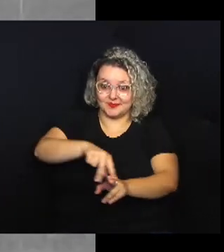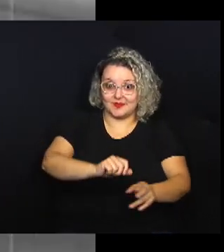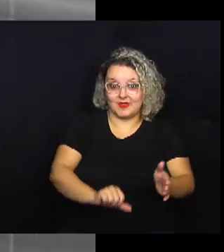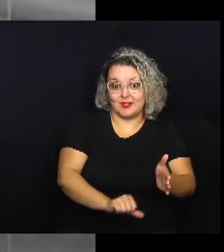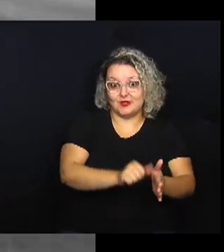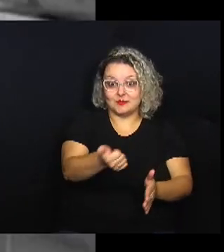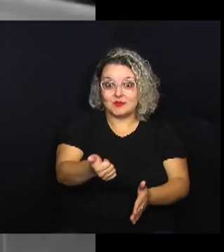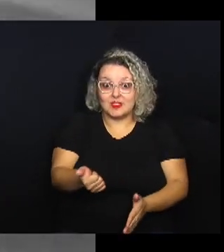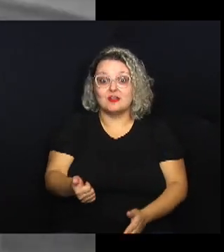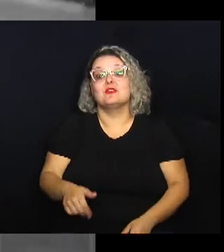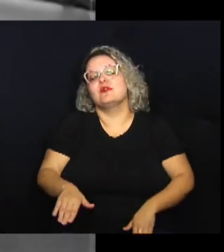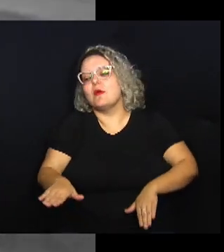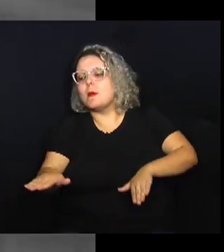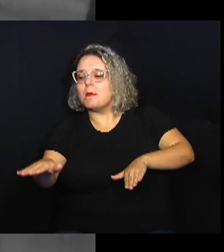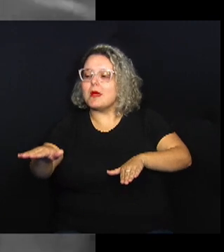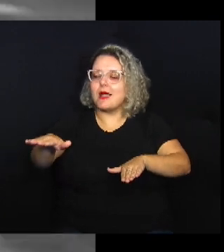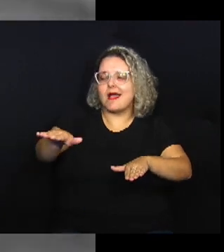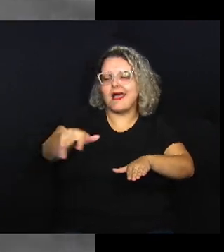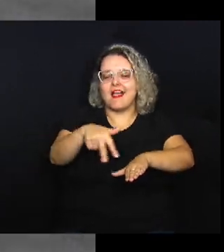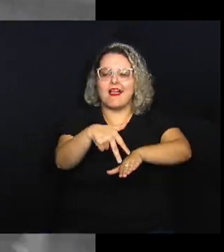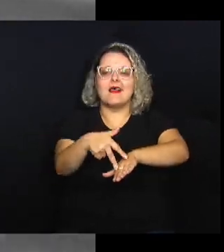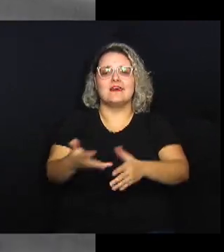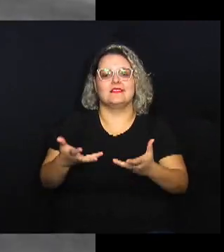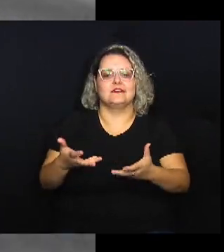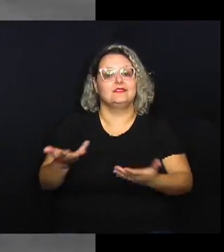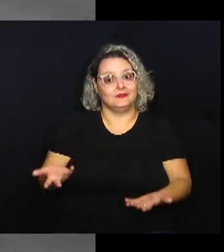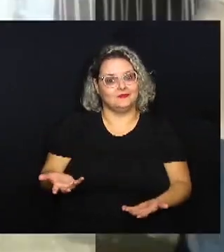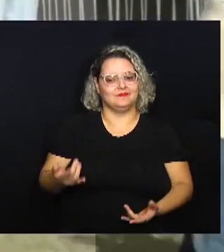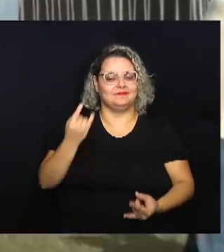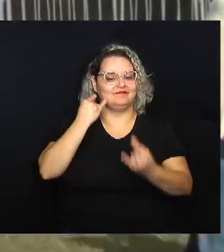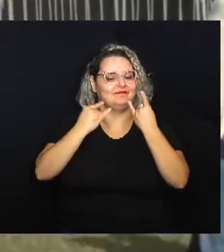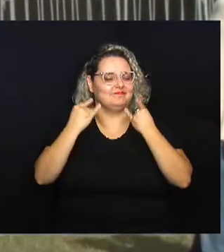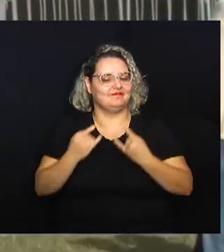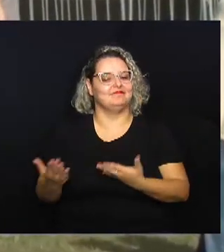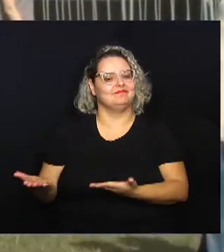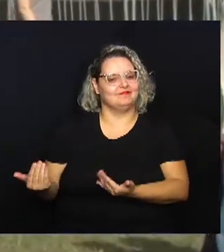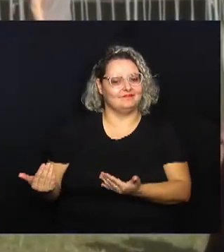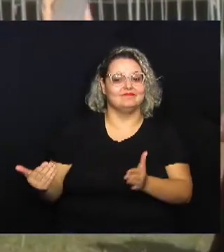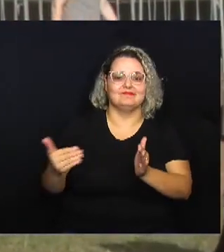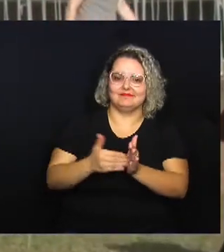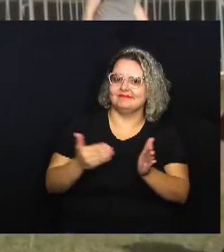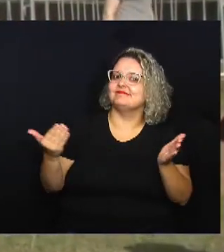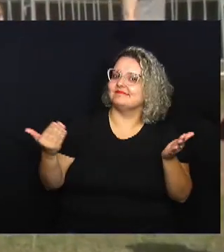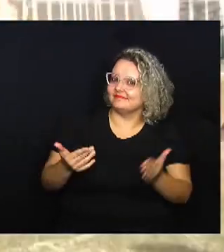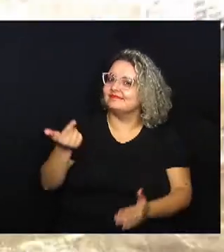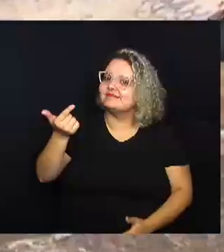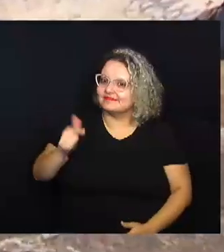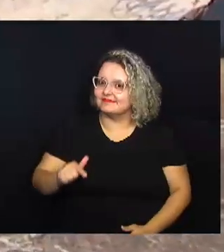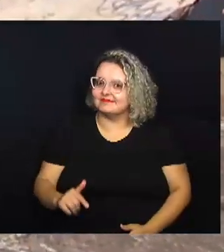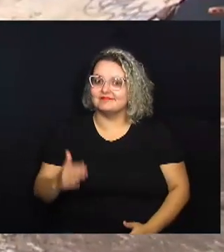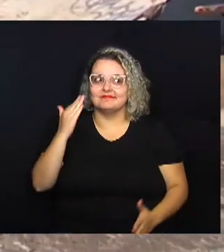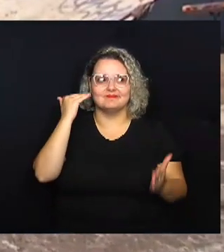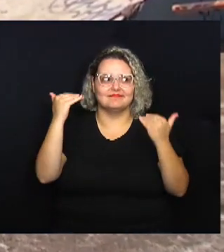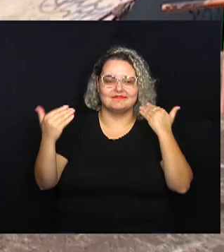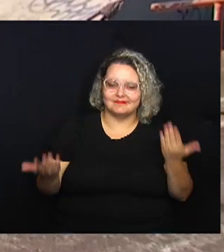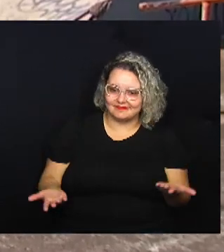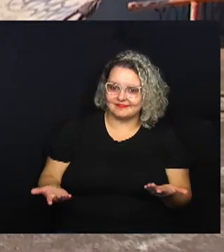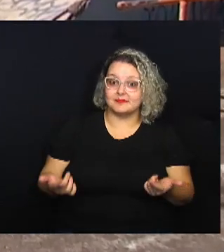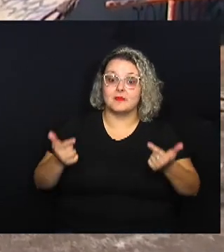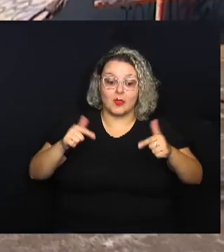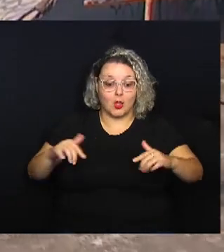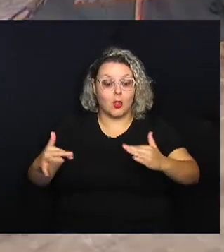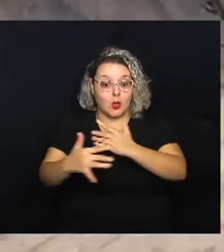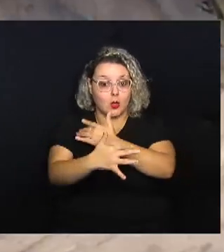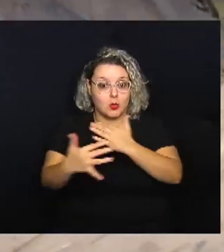do novo esporte Que atraiu a atenção de jovens e até hoje continua em alta lugares urbanos